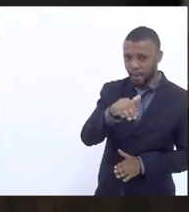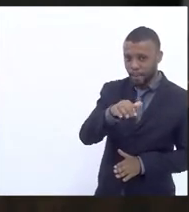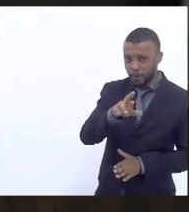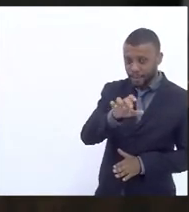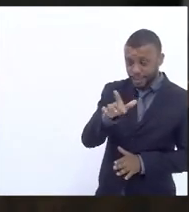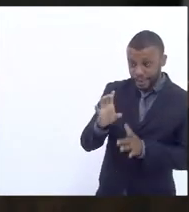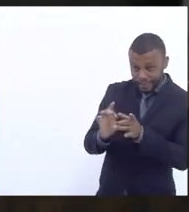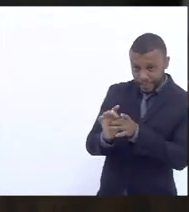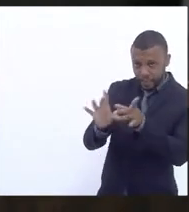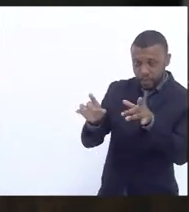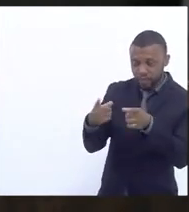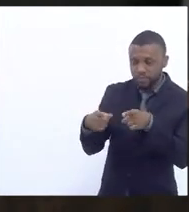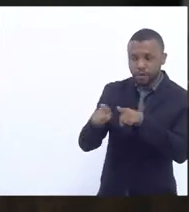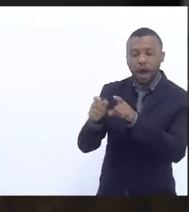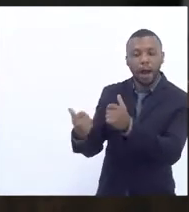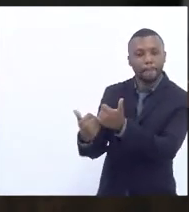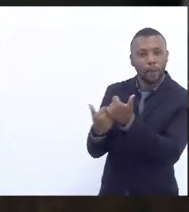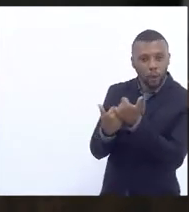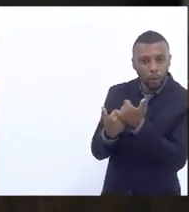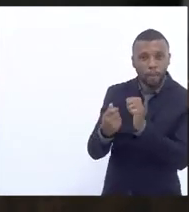Samuel Malafaia, projeto